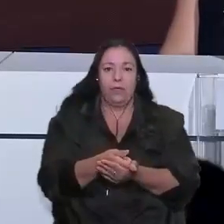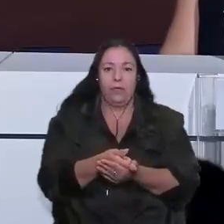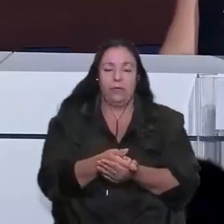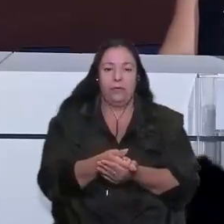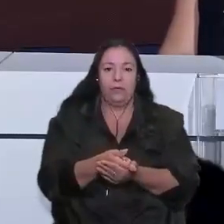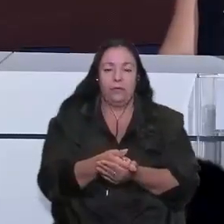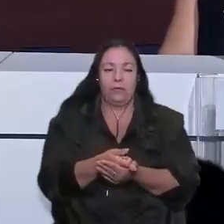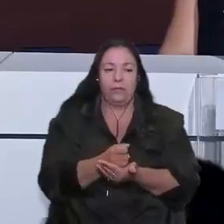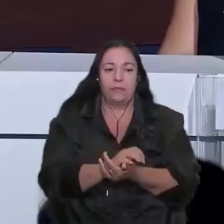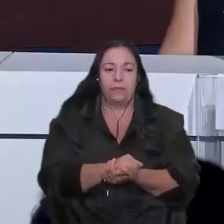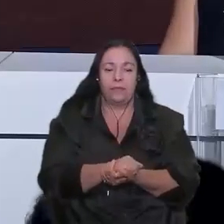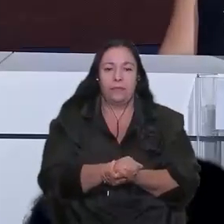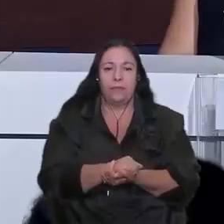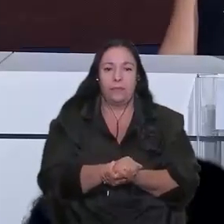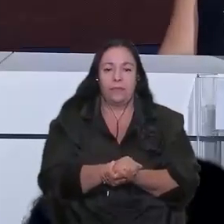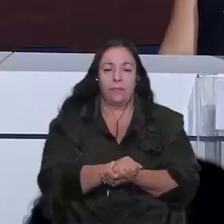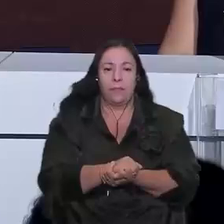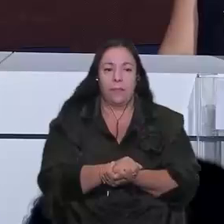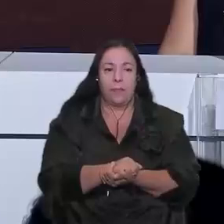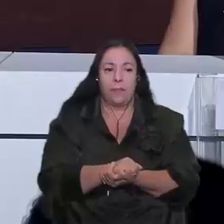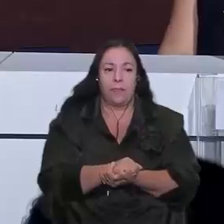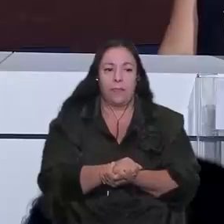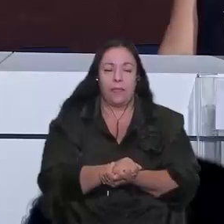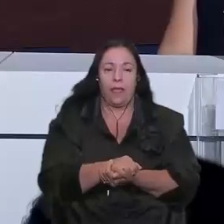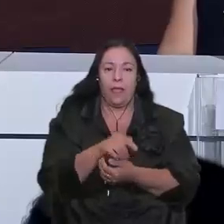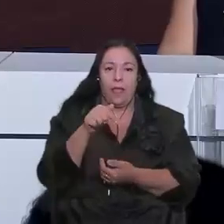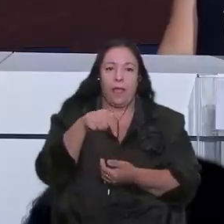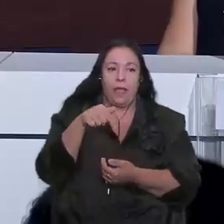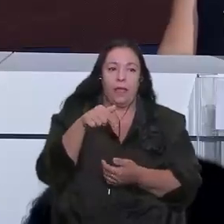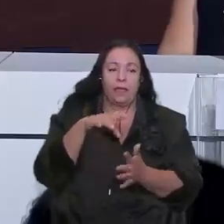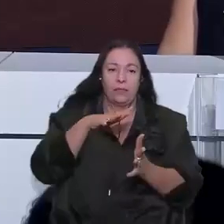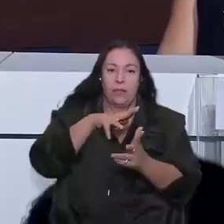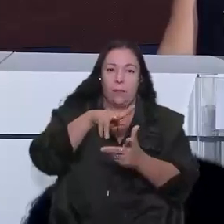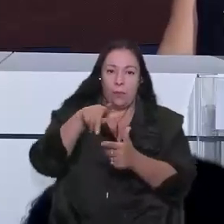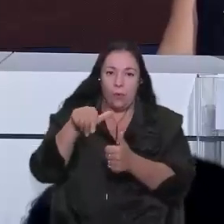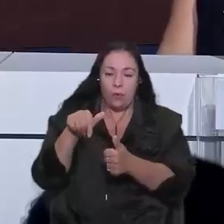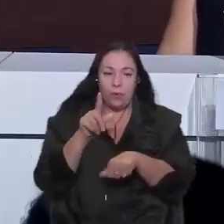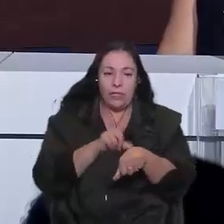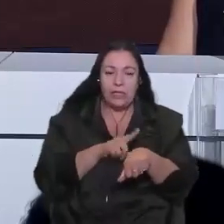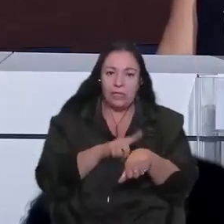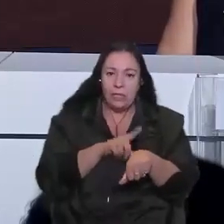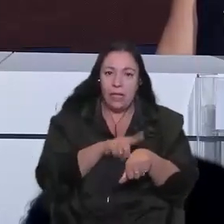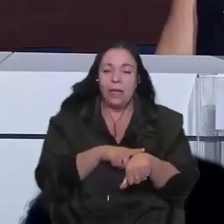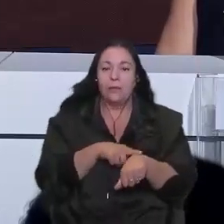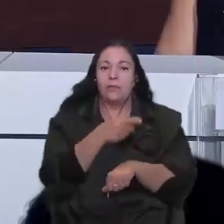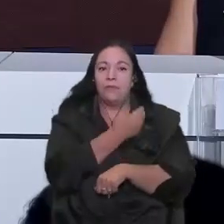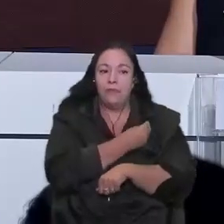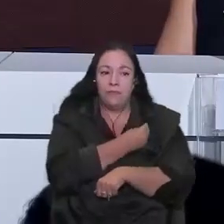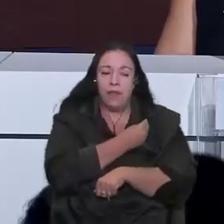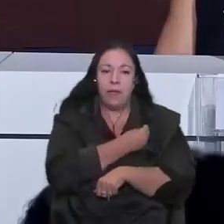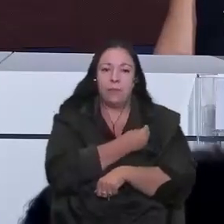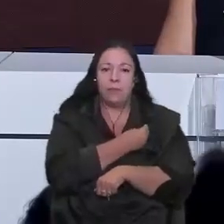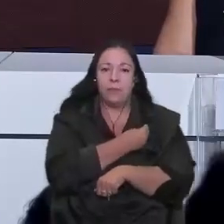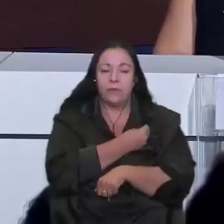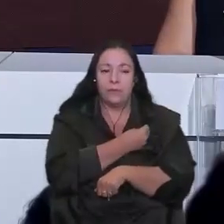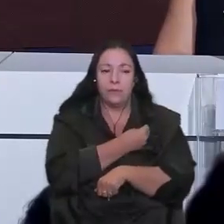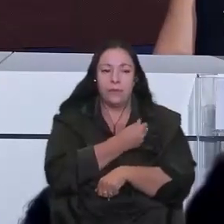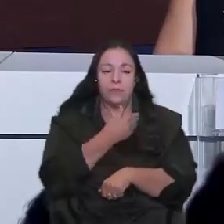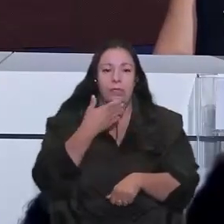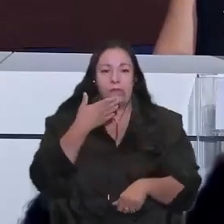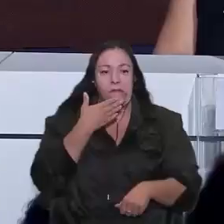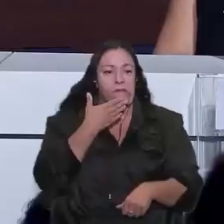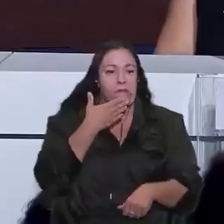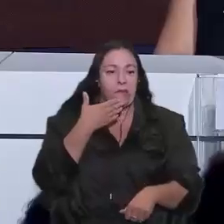Não é esta dimensão em que nós existimos, ou este tempo em que existimos ainda como torpes,